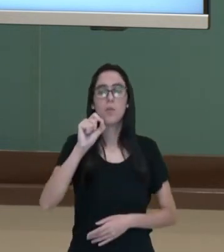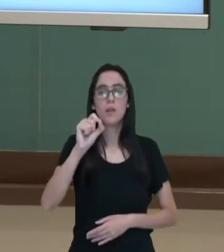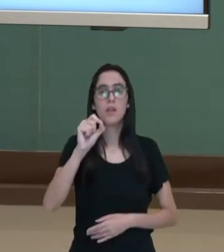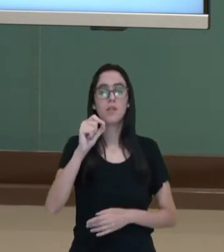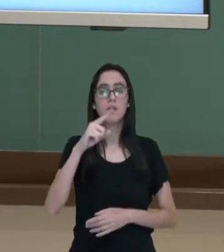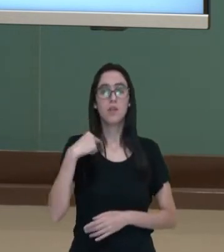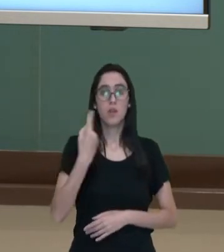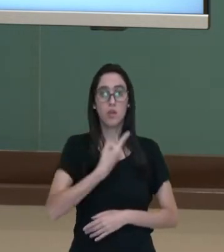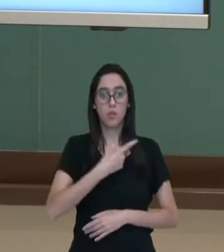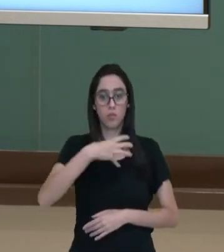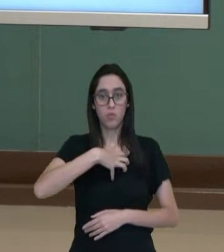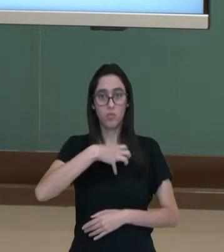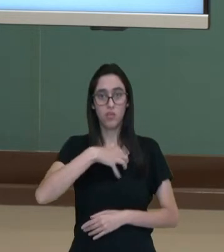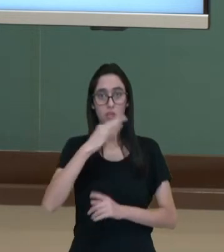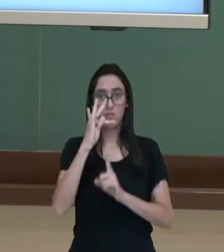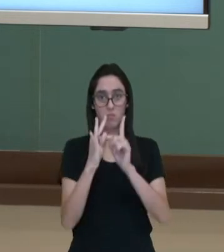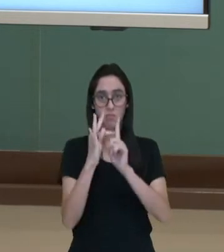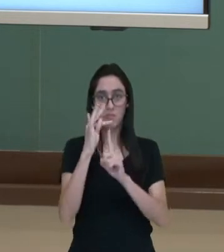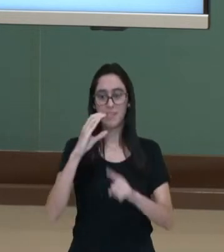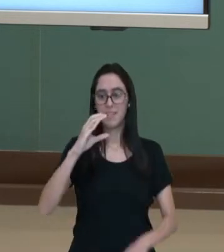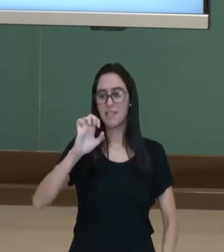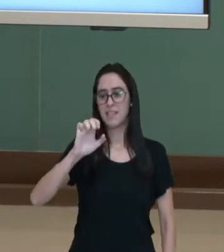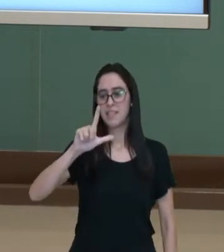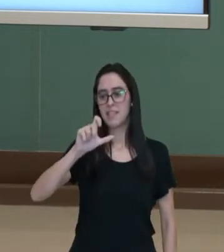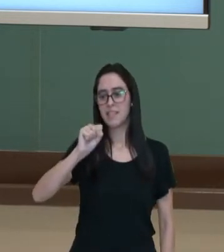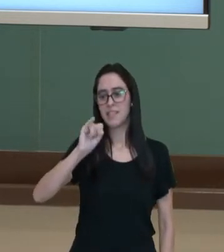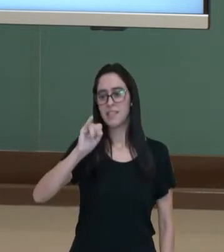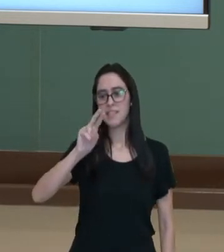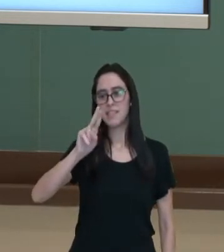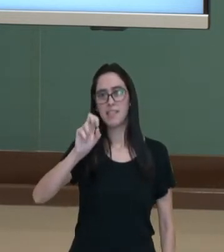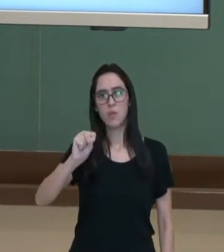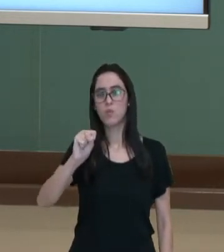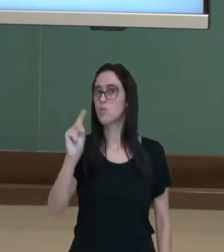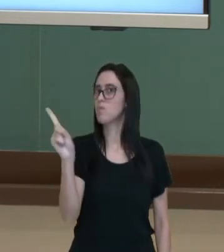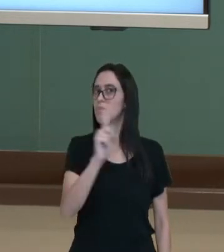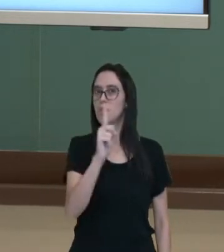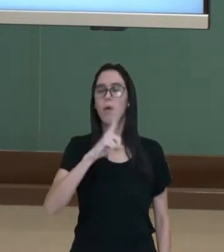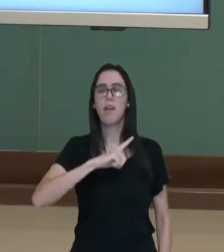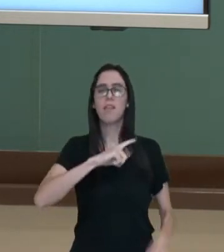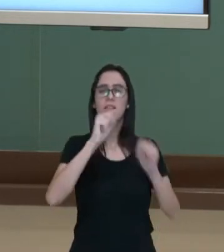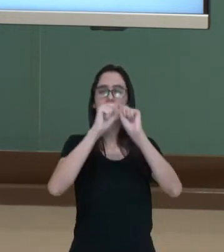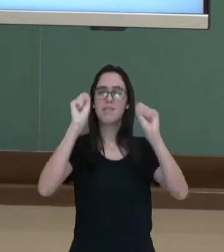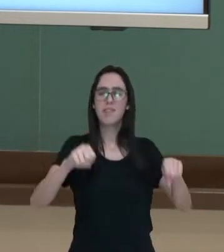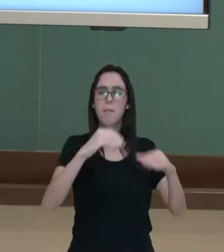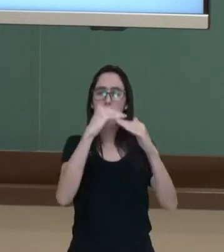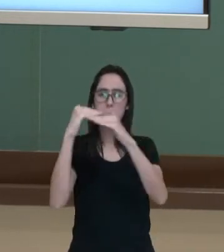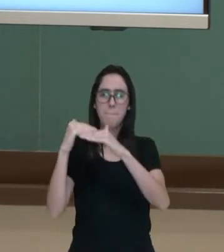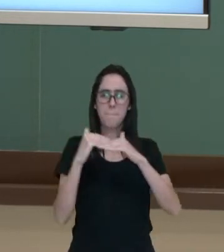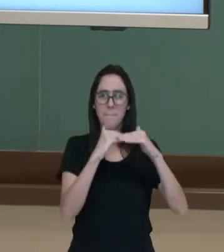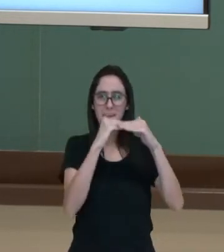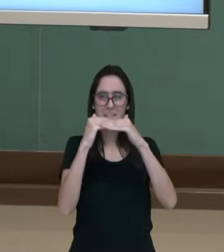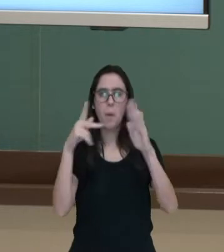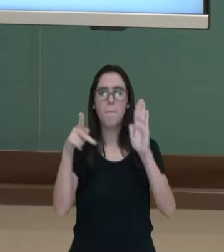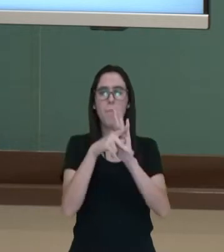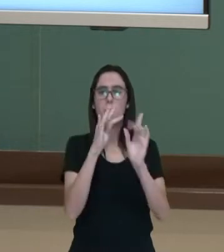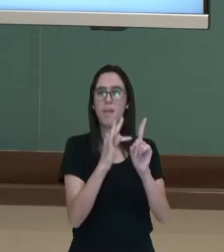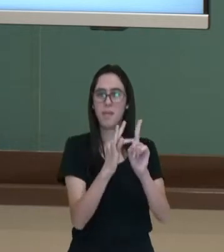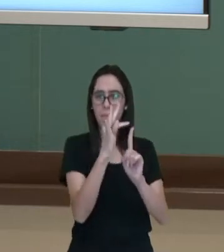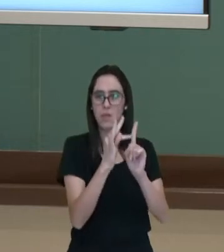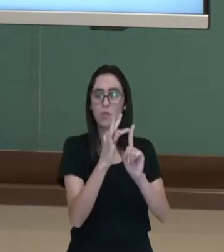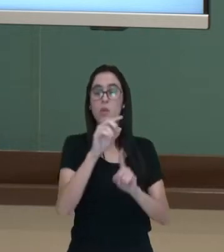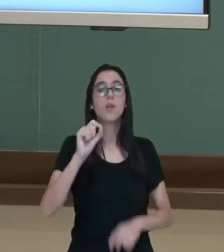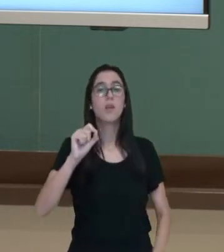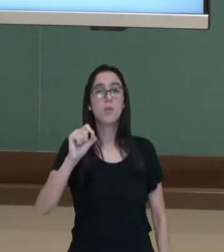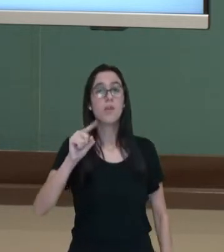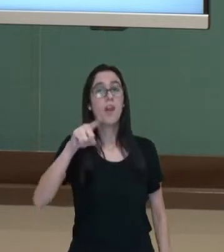Celsius, tá? O sistema padrão de medidas, o sistema internacional, a unidade de medida da temperatura é